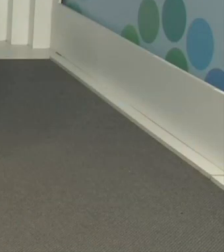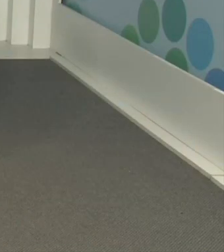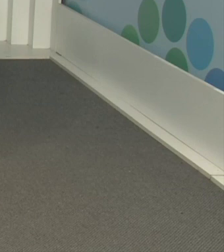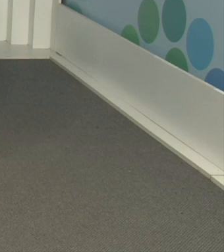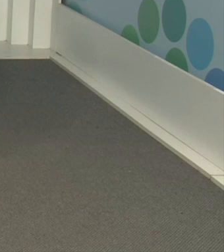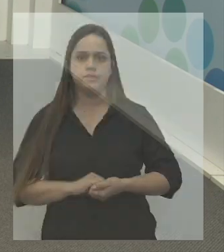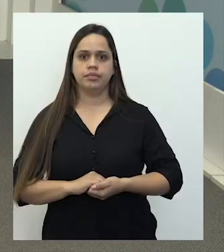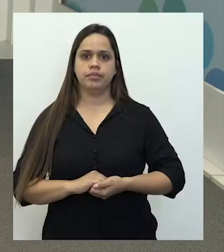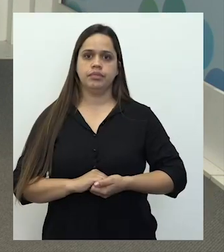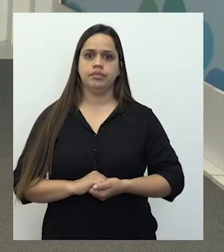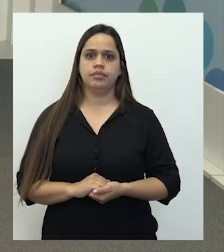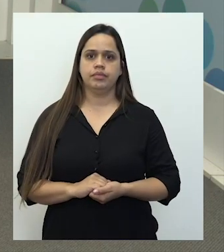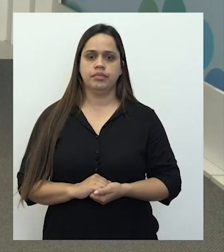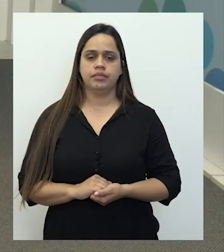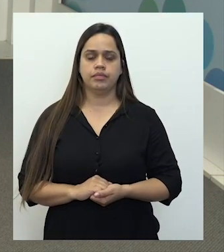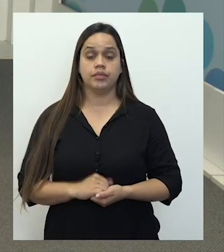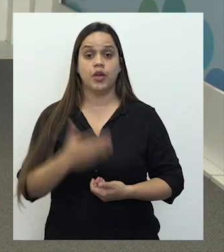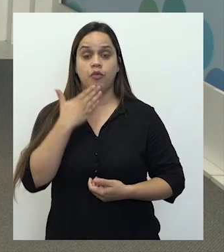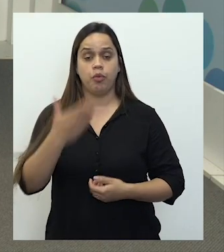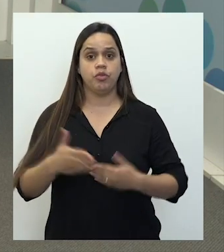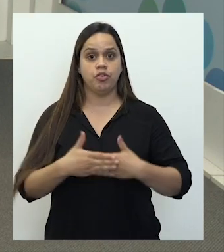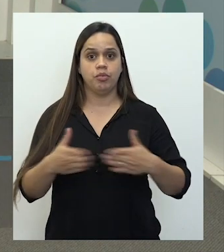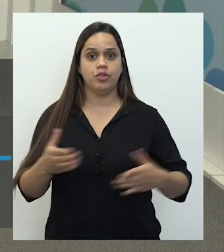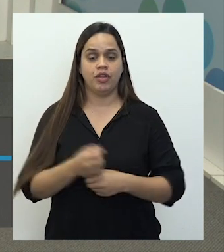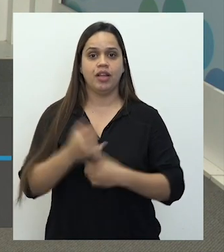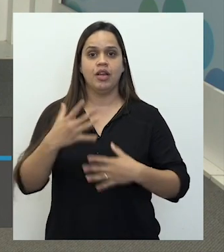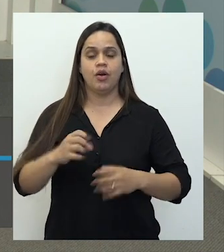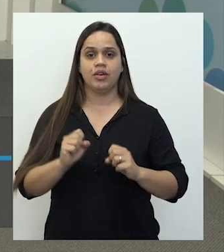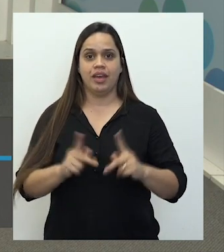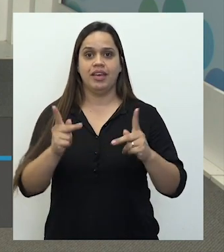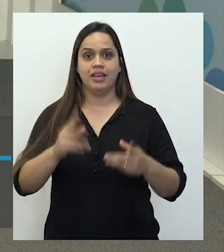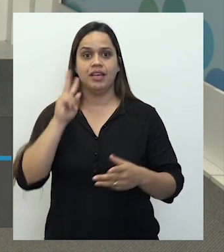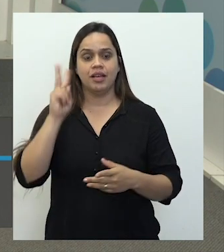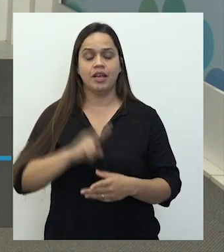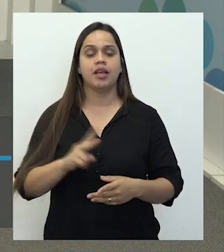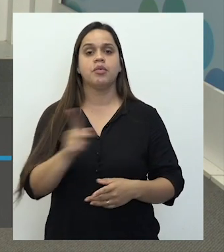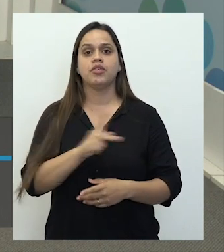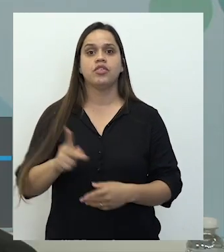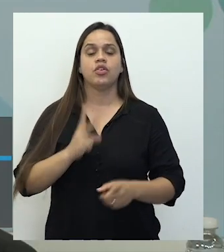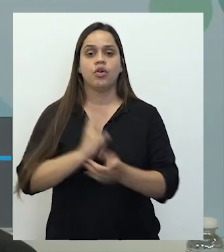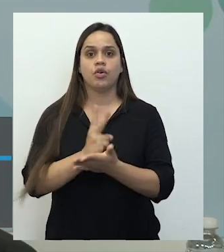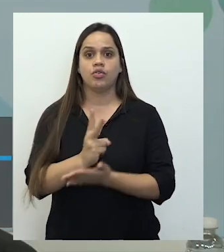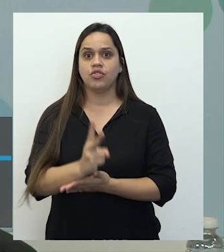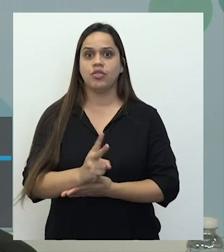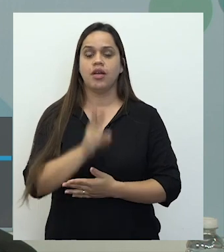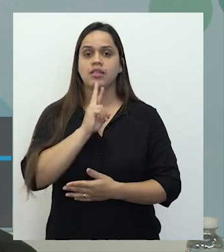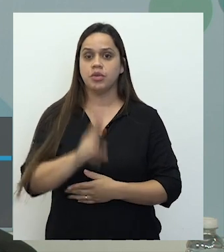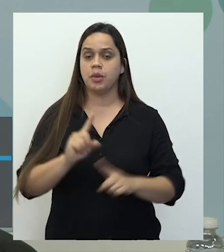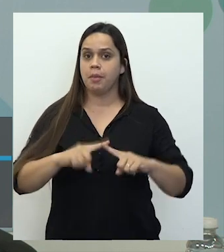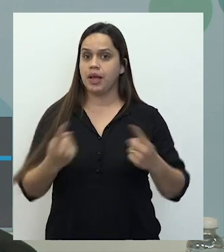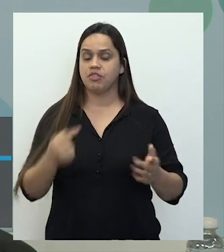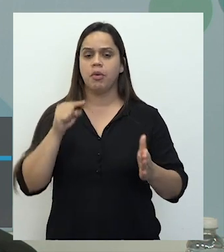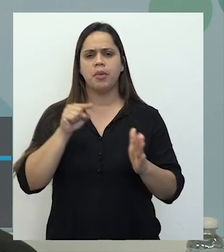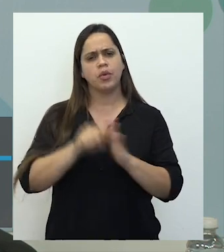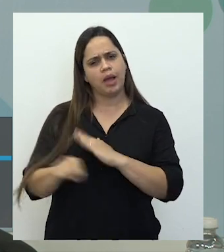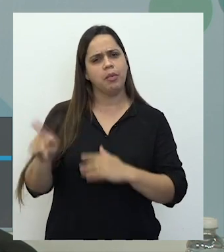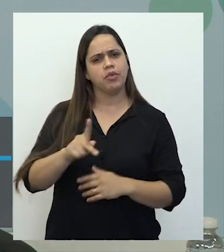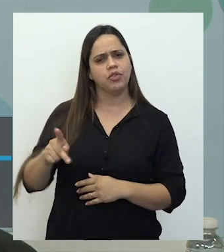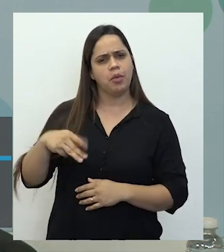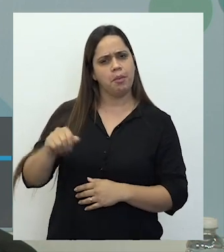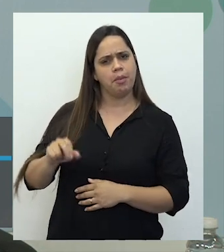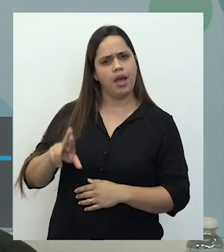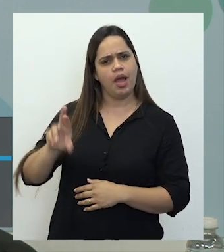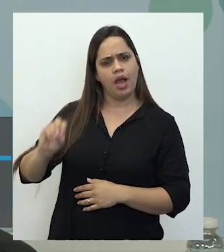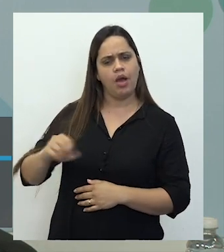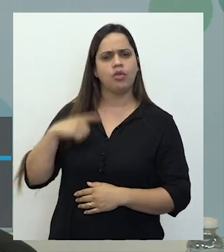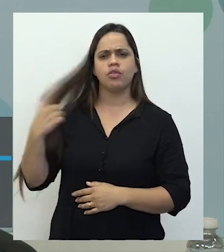Eu vou pedir aí para deixar o chat aberto para os professores continuarem respondendo, mas eu quero, sim, perguntar para o professor Mauro. Professor Mauro, você